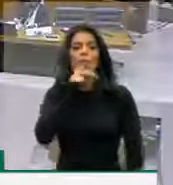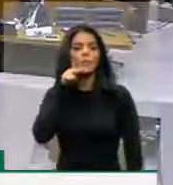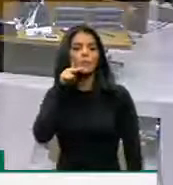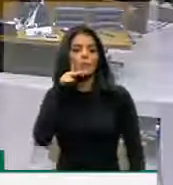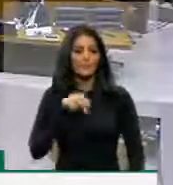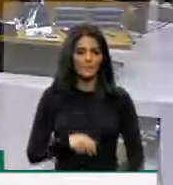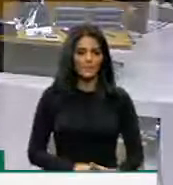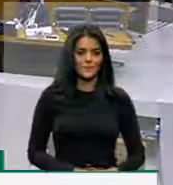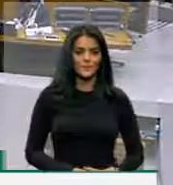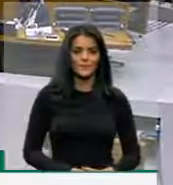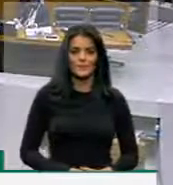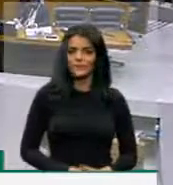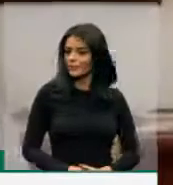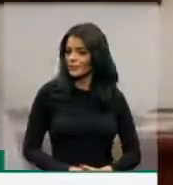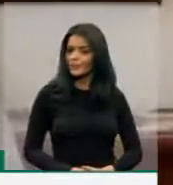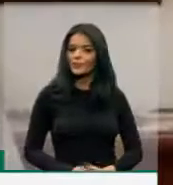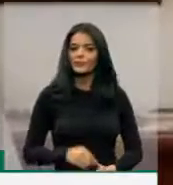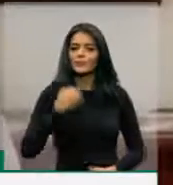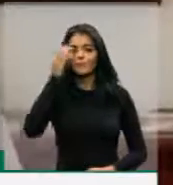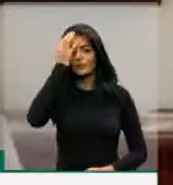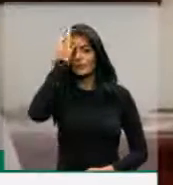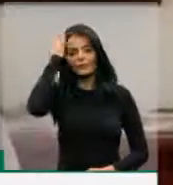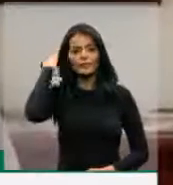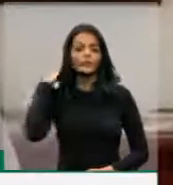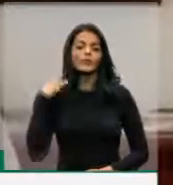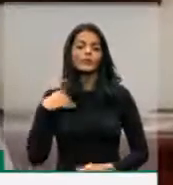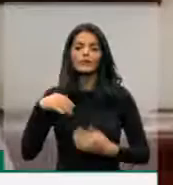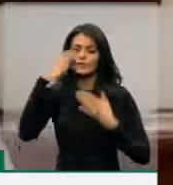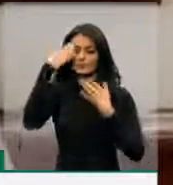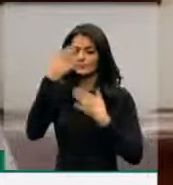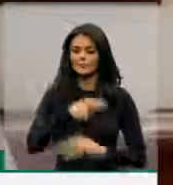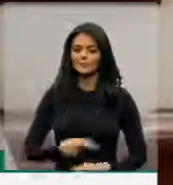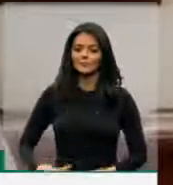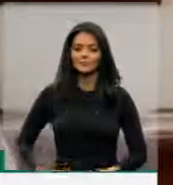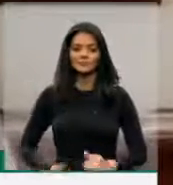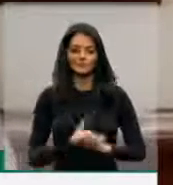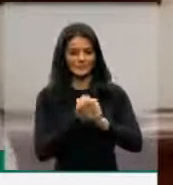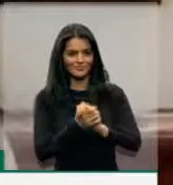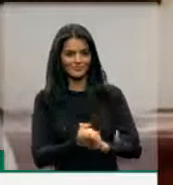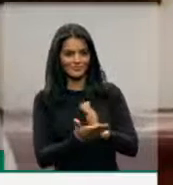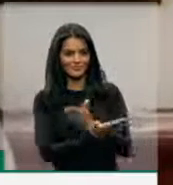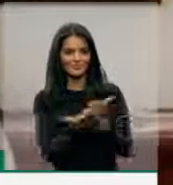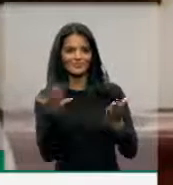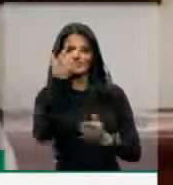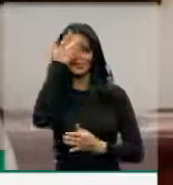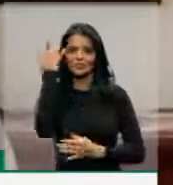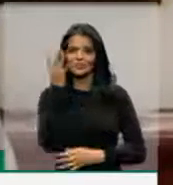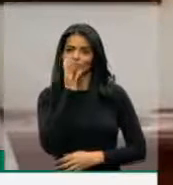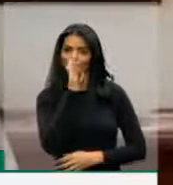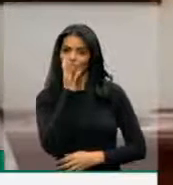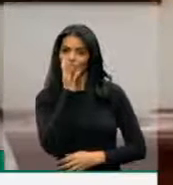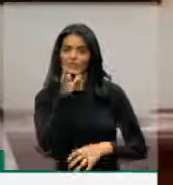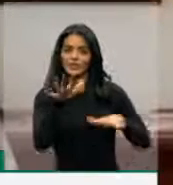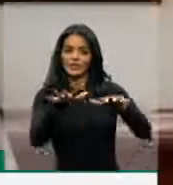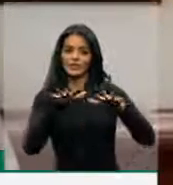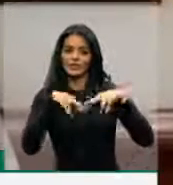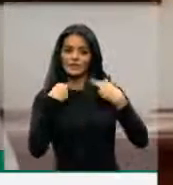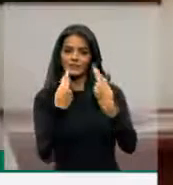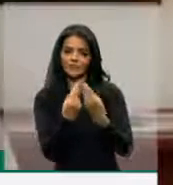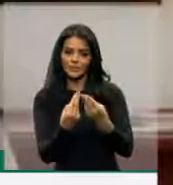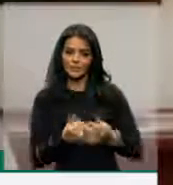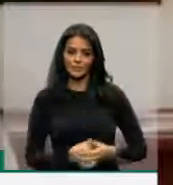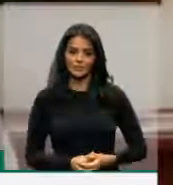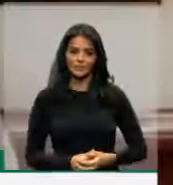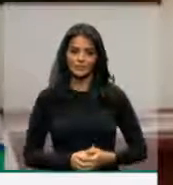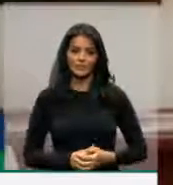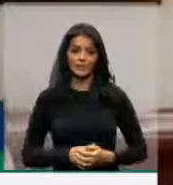Muito obrigado, senhor presidente. Quero saudar todos que acompanham a sessão, uma sessão histórica que